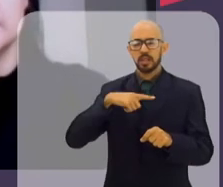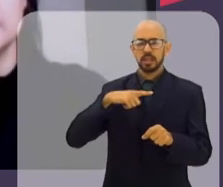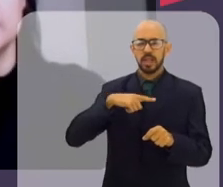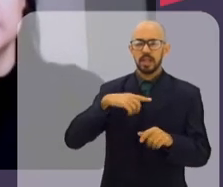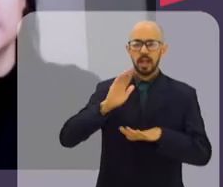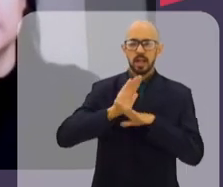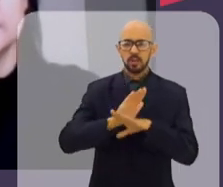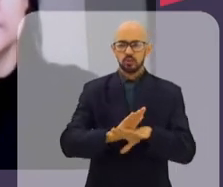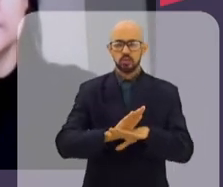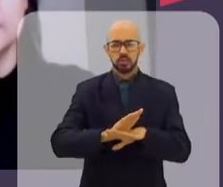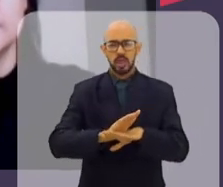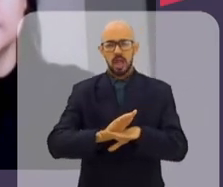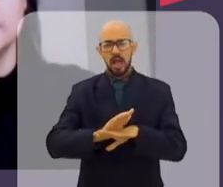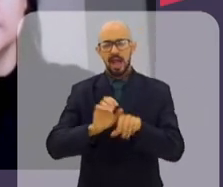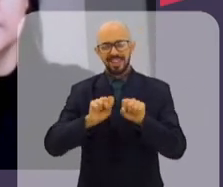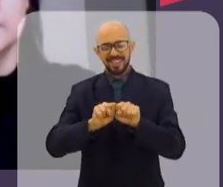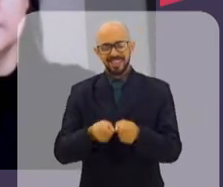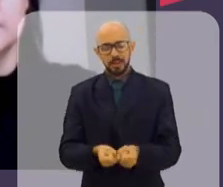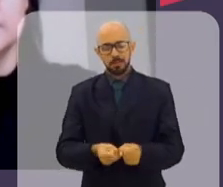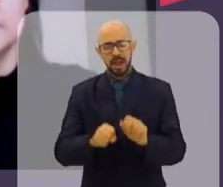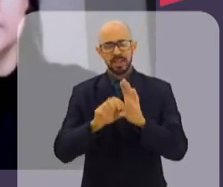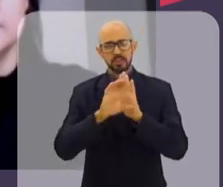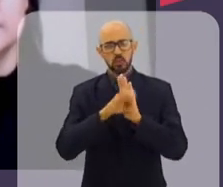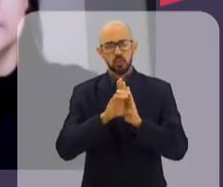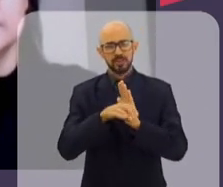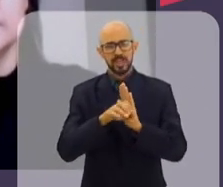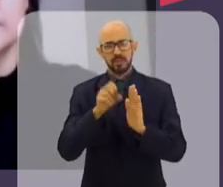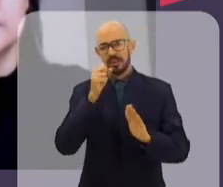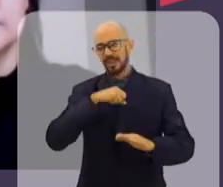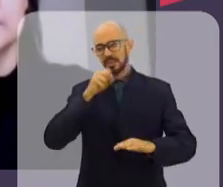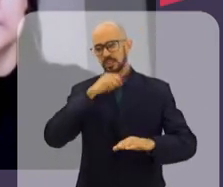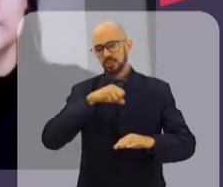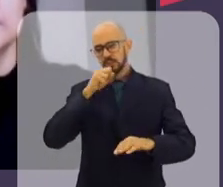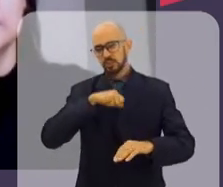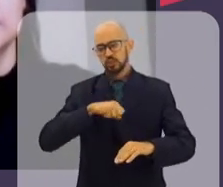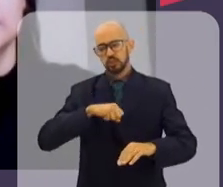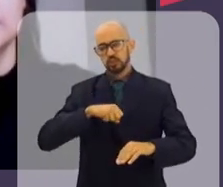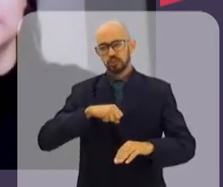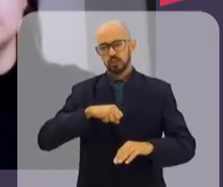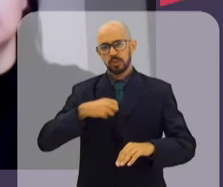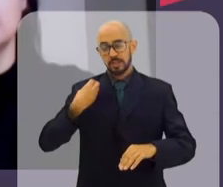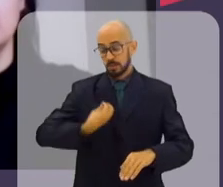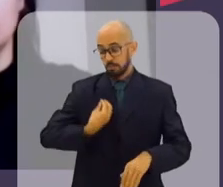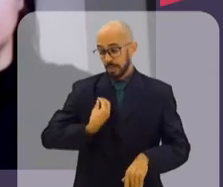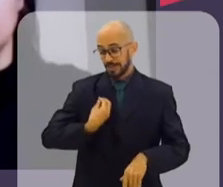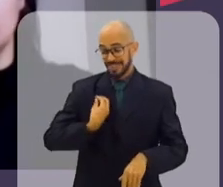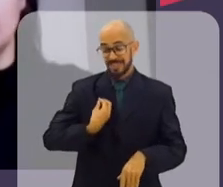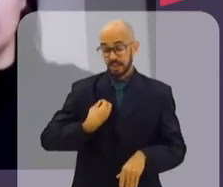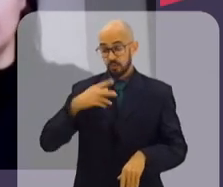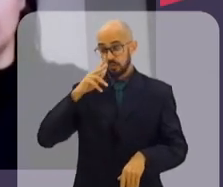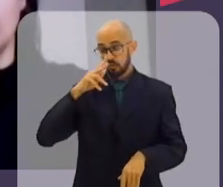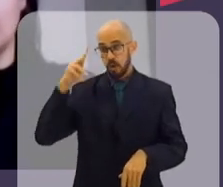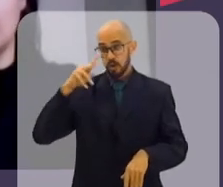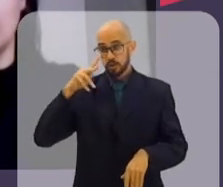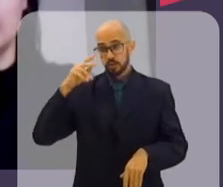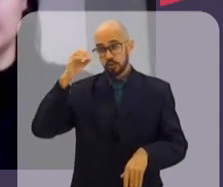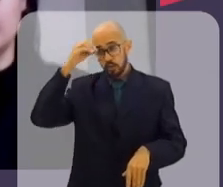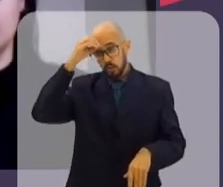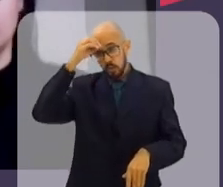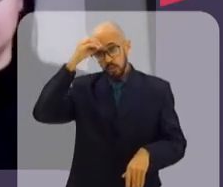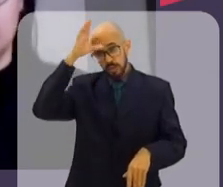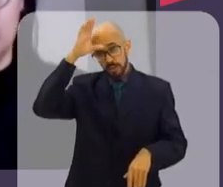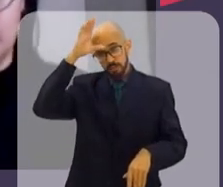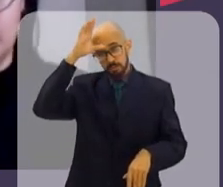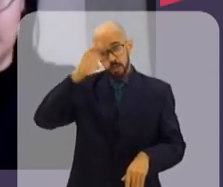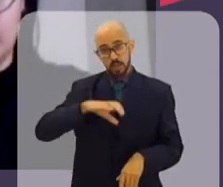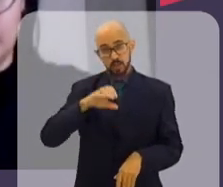essa presença ajuda a desconstruir, né, essa presença tão forte do